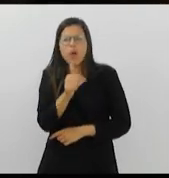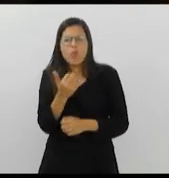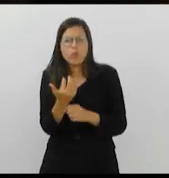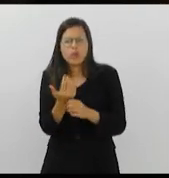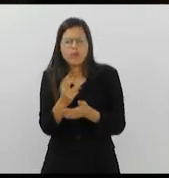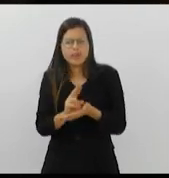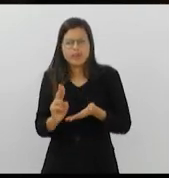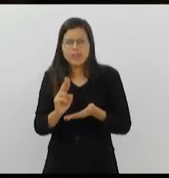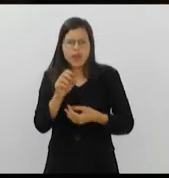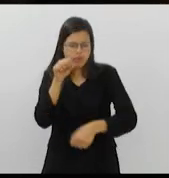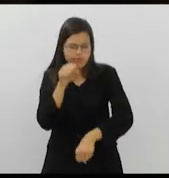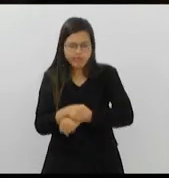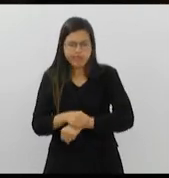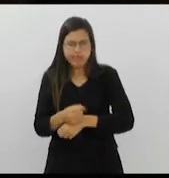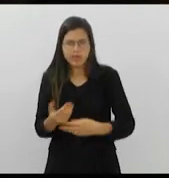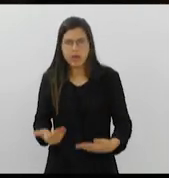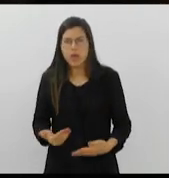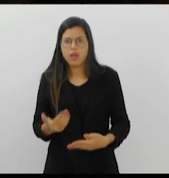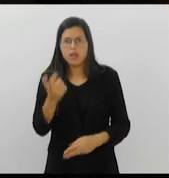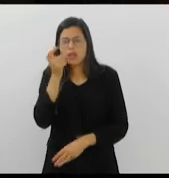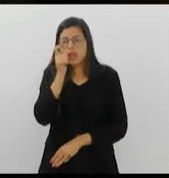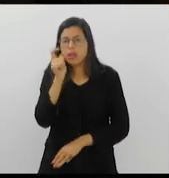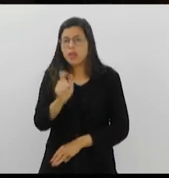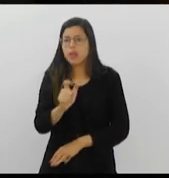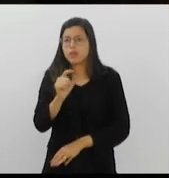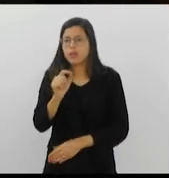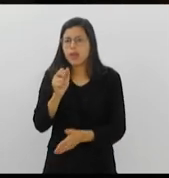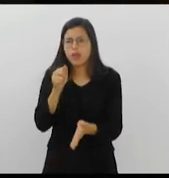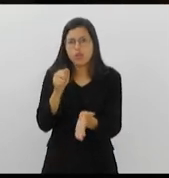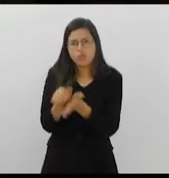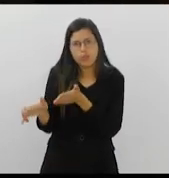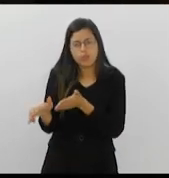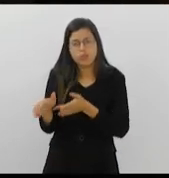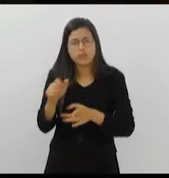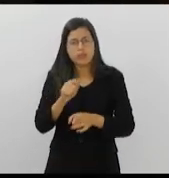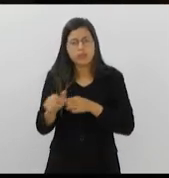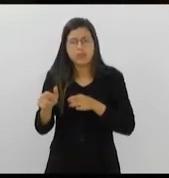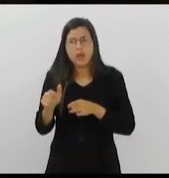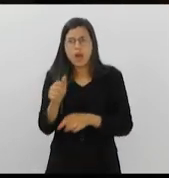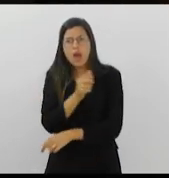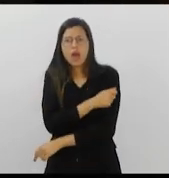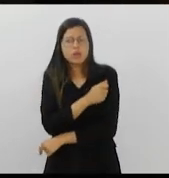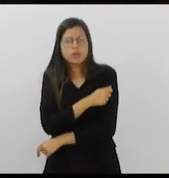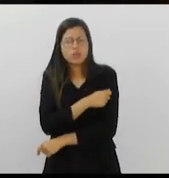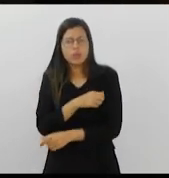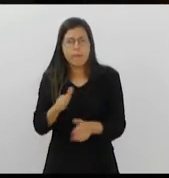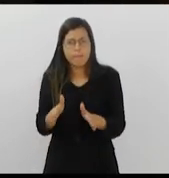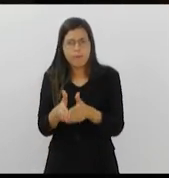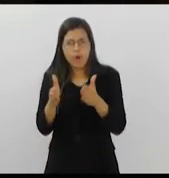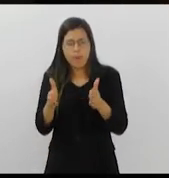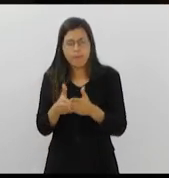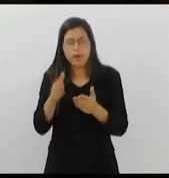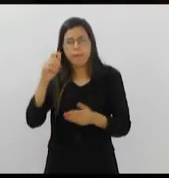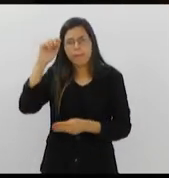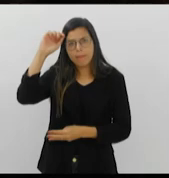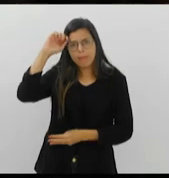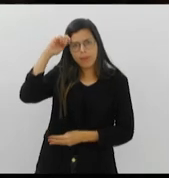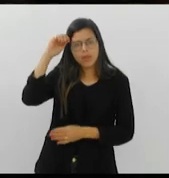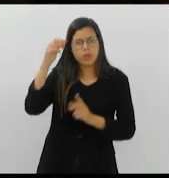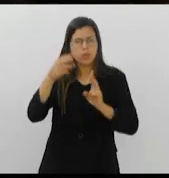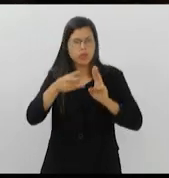funcionando? A quem interessa expulsar estudantes pobres, pretos e indígenas da universidade? A